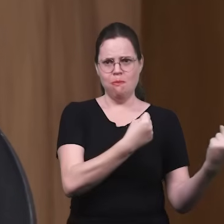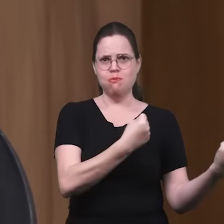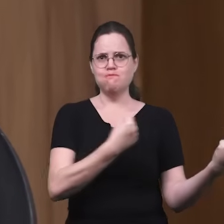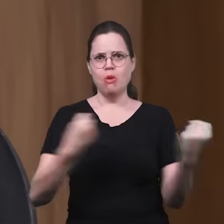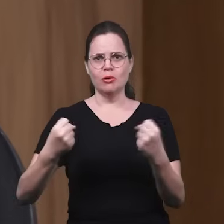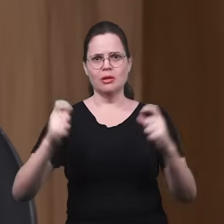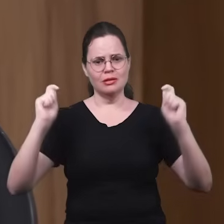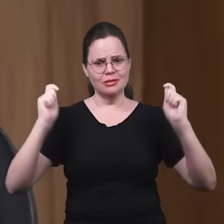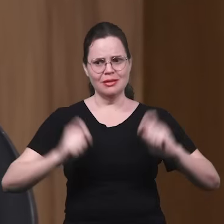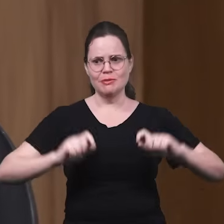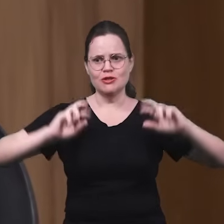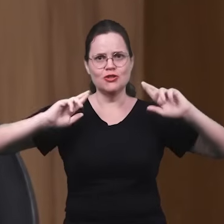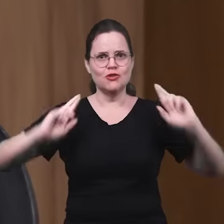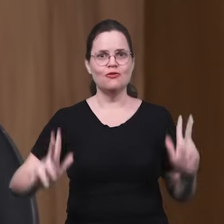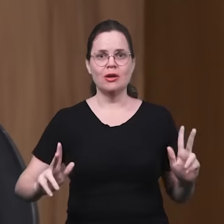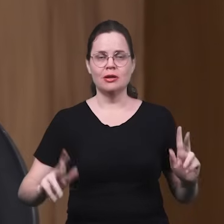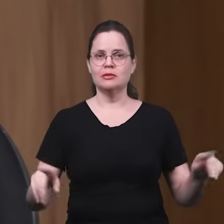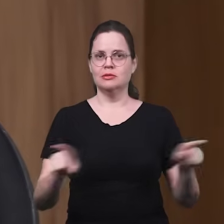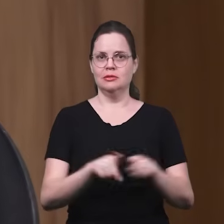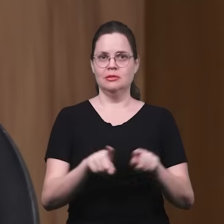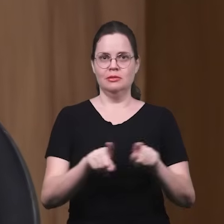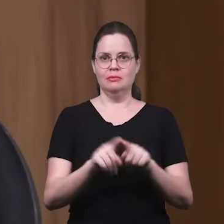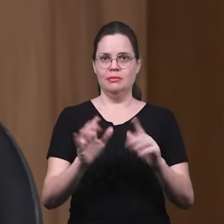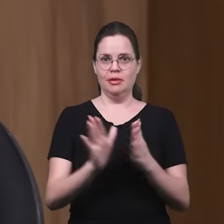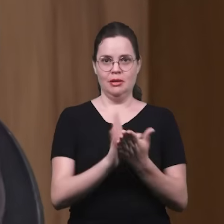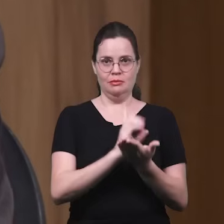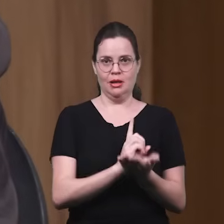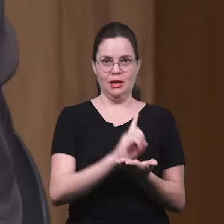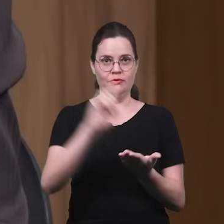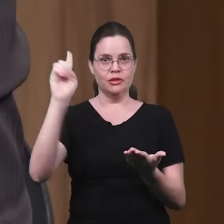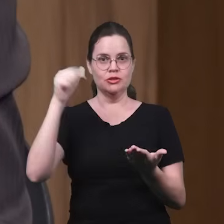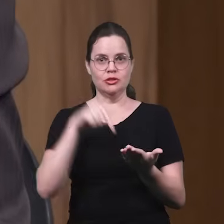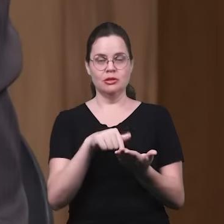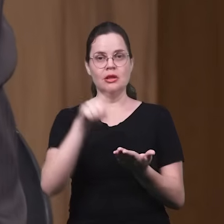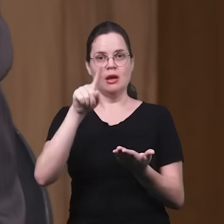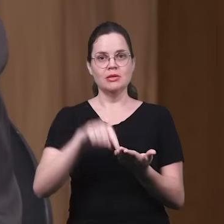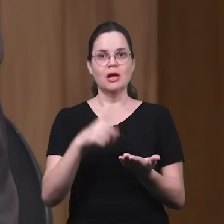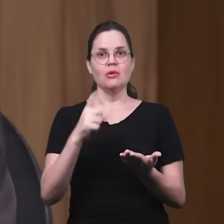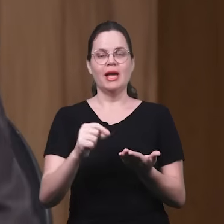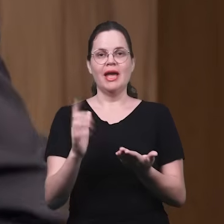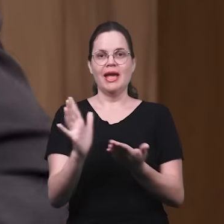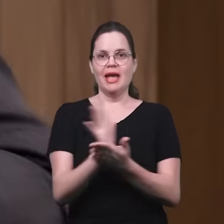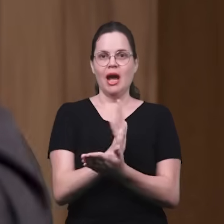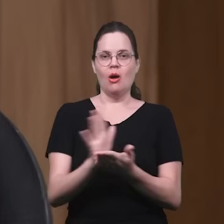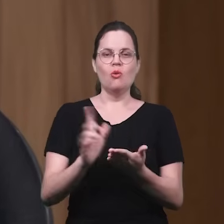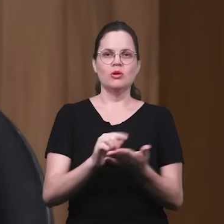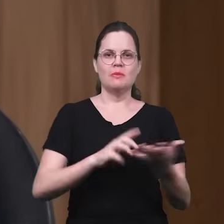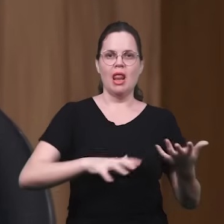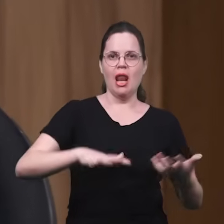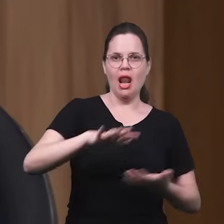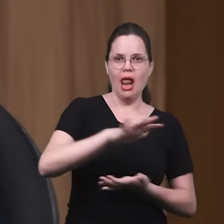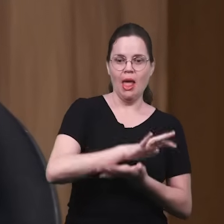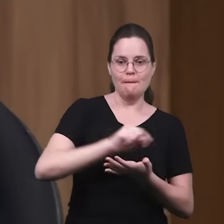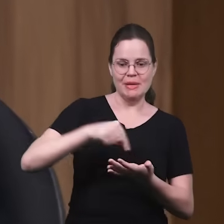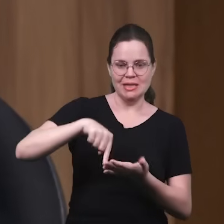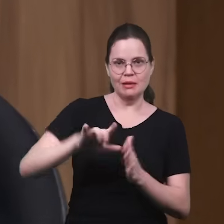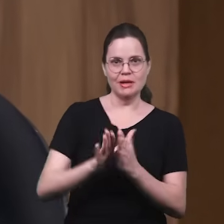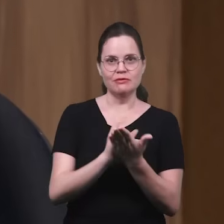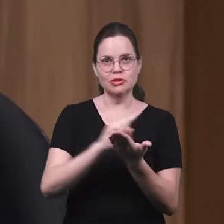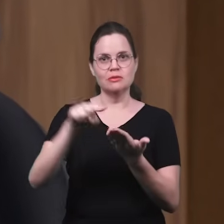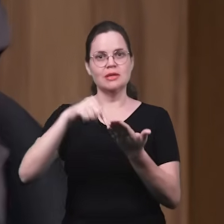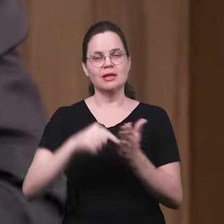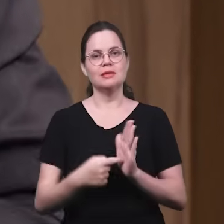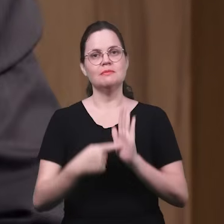que se ergue e para alguns emerge do caos, porém é através de uma ação